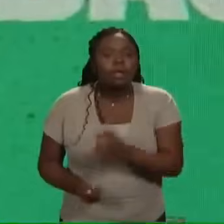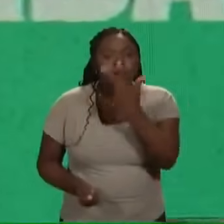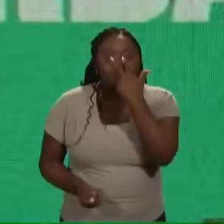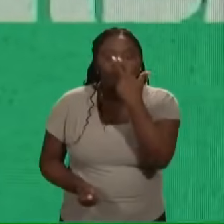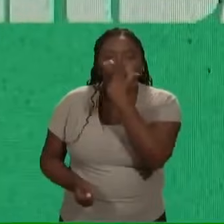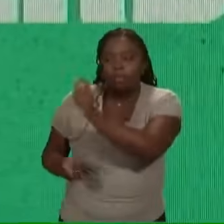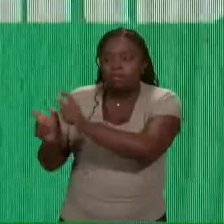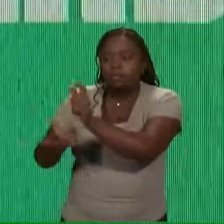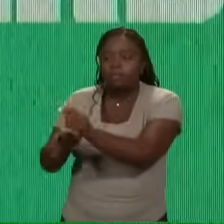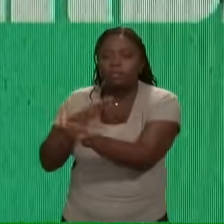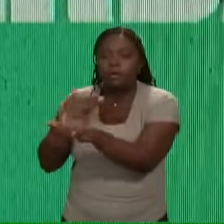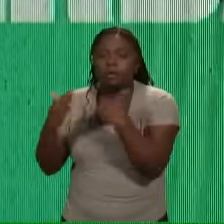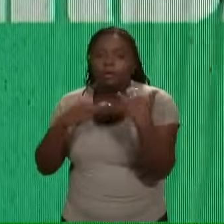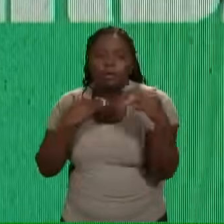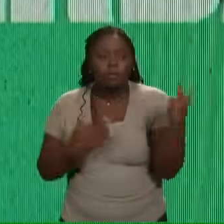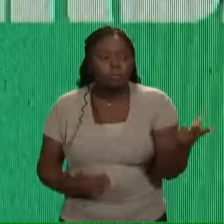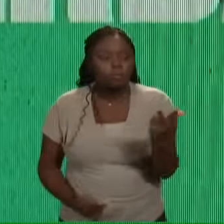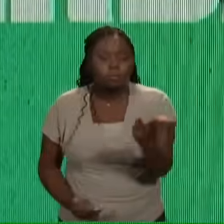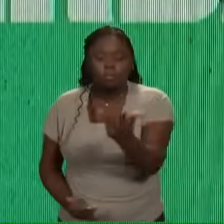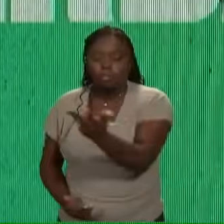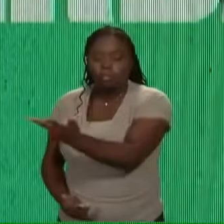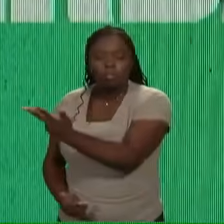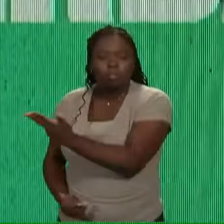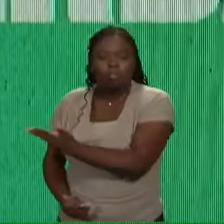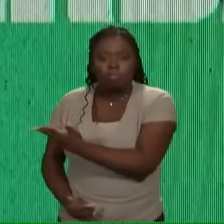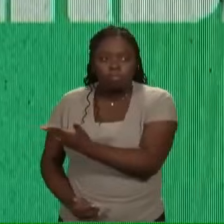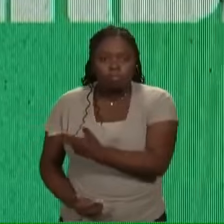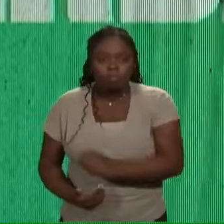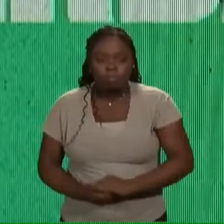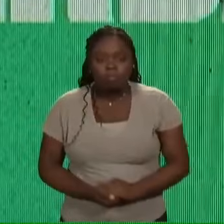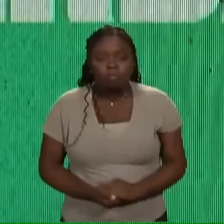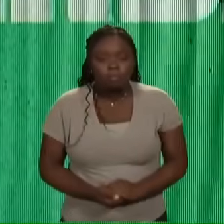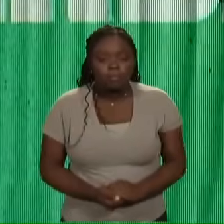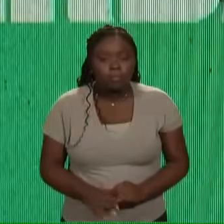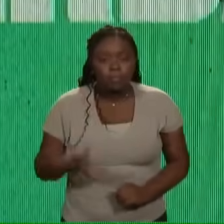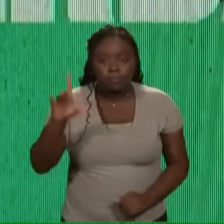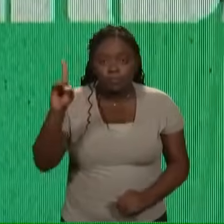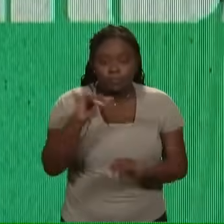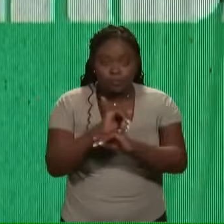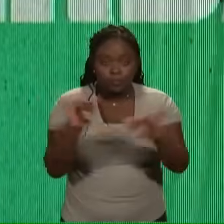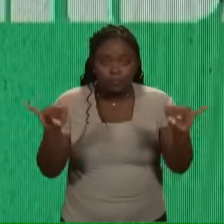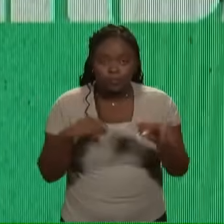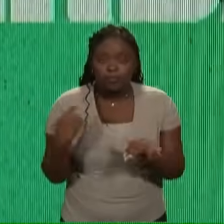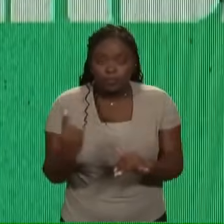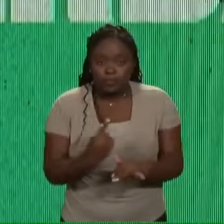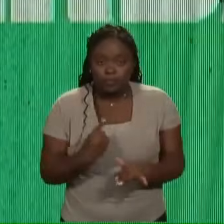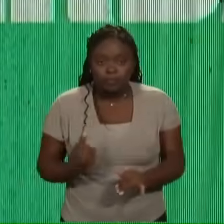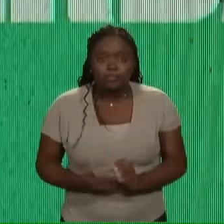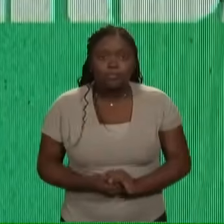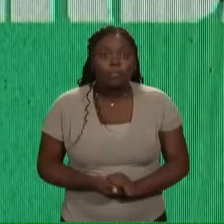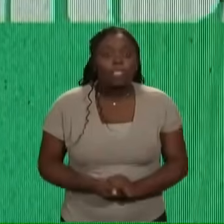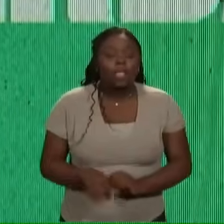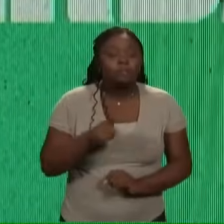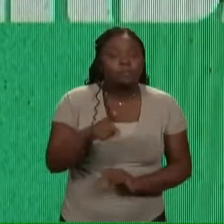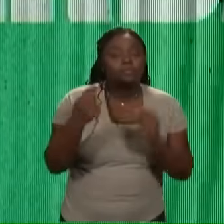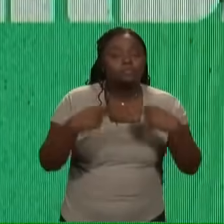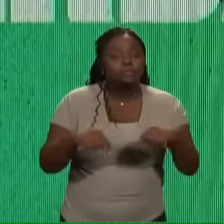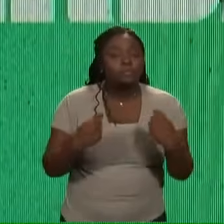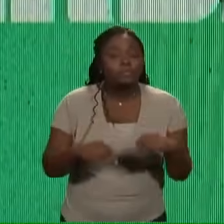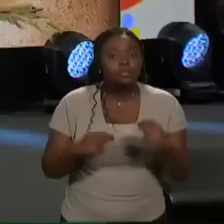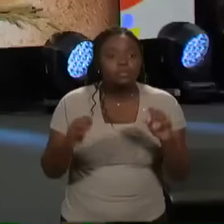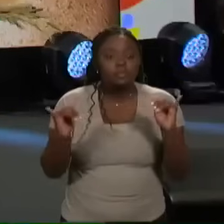Vão ficando aquele tanto de gente ferida, aquele tanto de gente machucada. Deus está dizendo para nós, você precisa